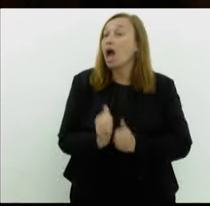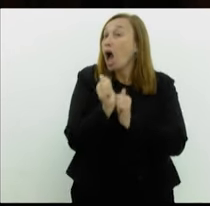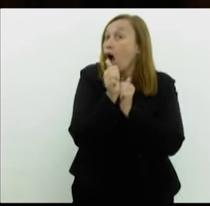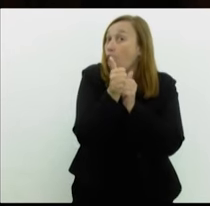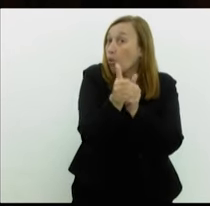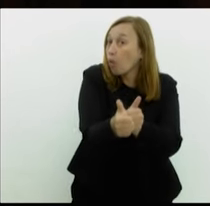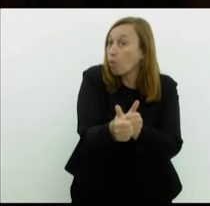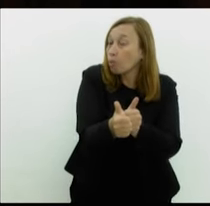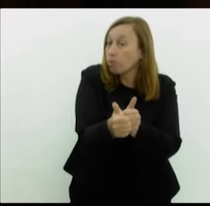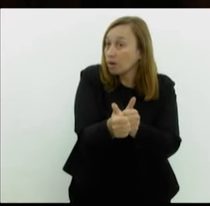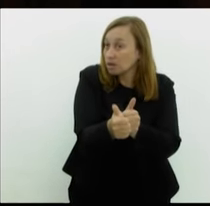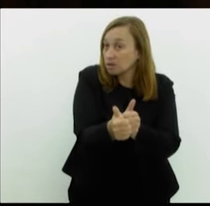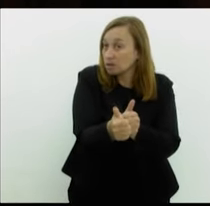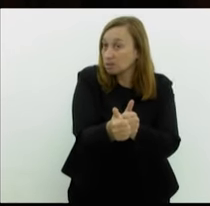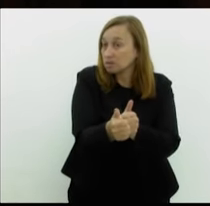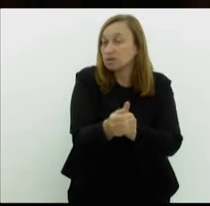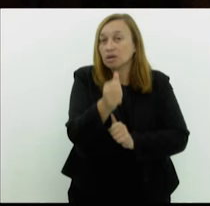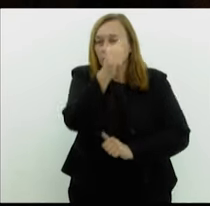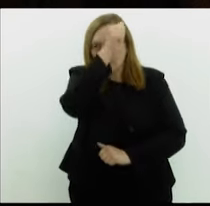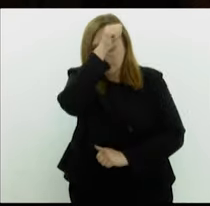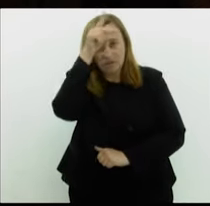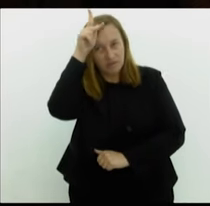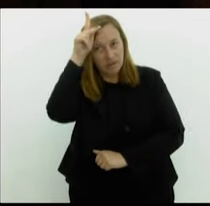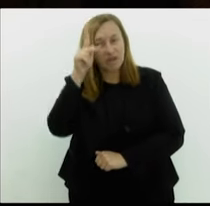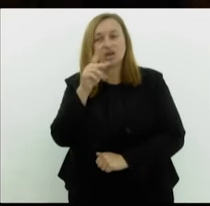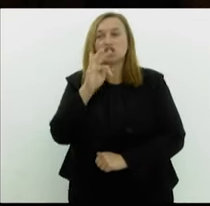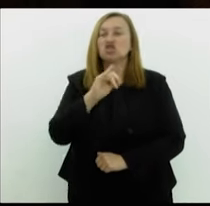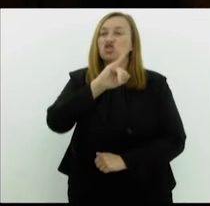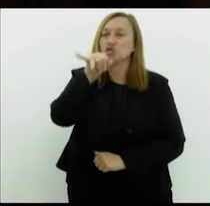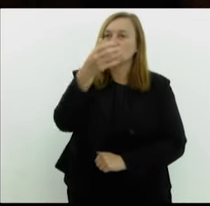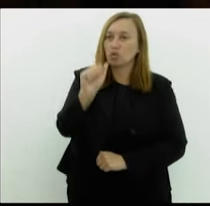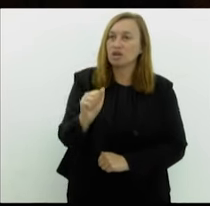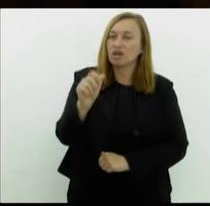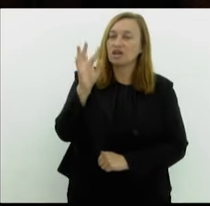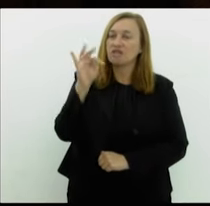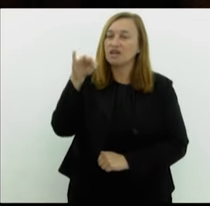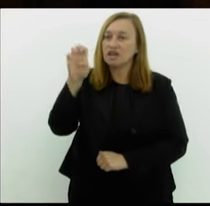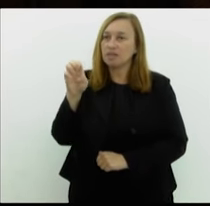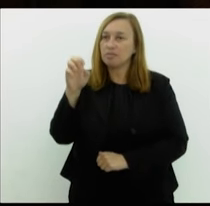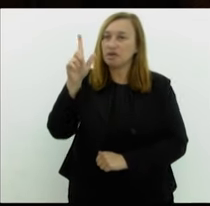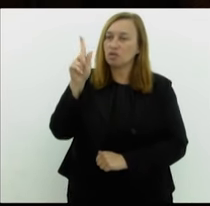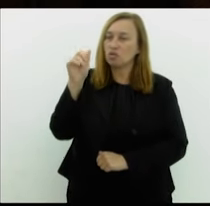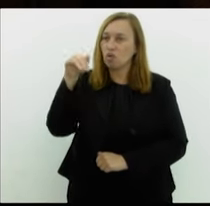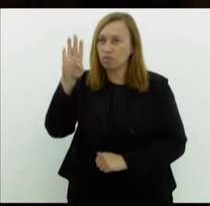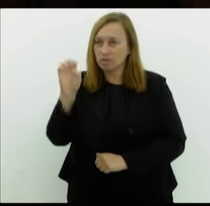acompanhado do subprefeito da Tijuca, senhor Felipe Gomes Quintas,